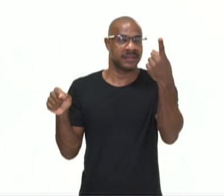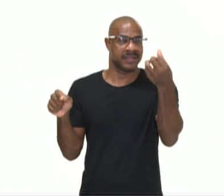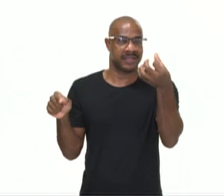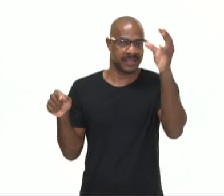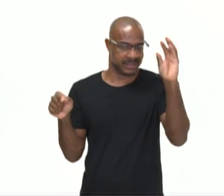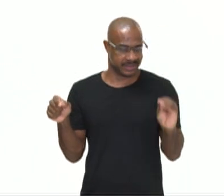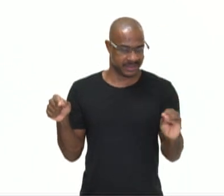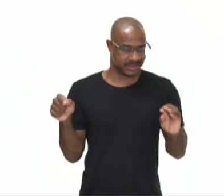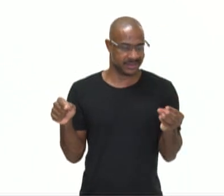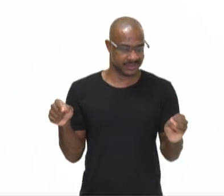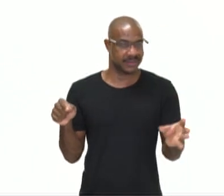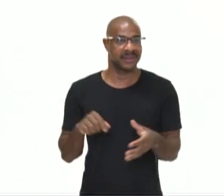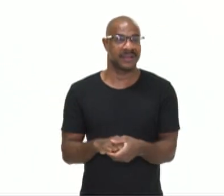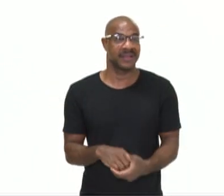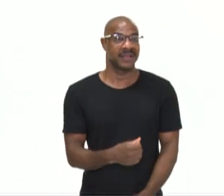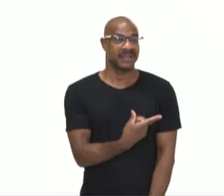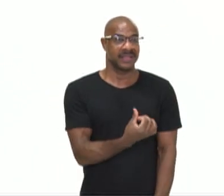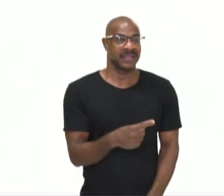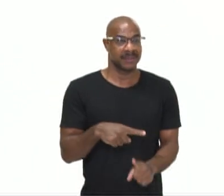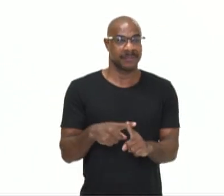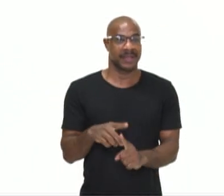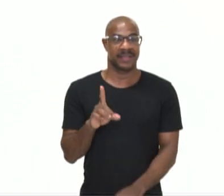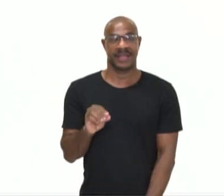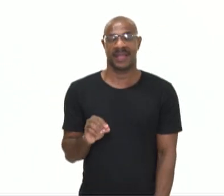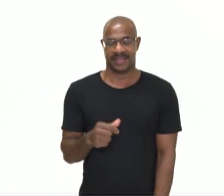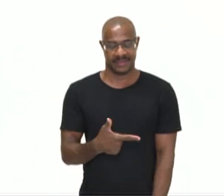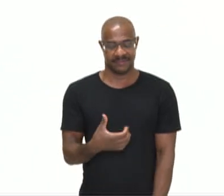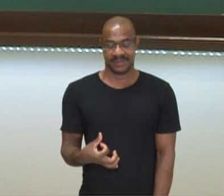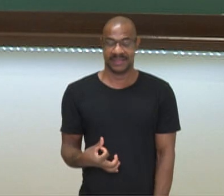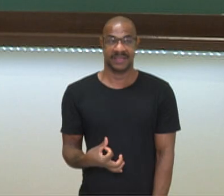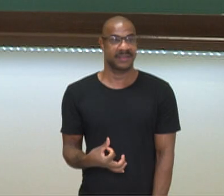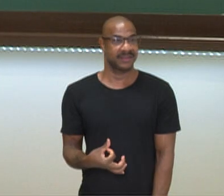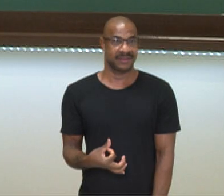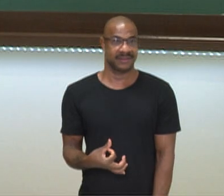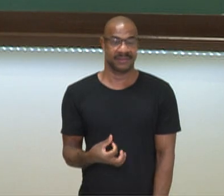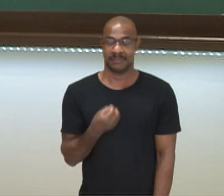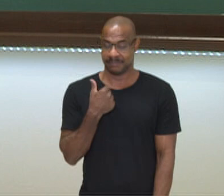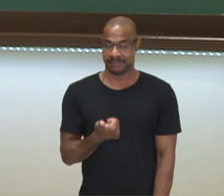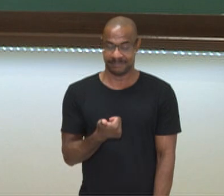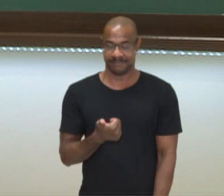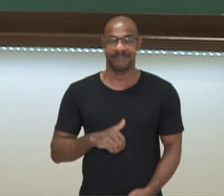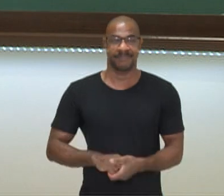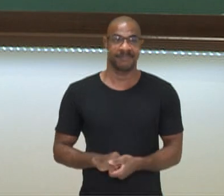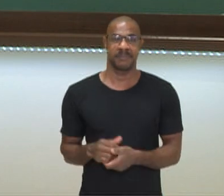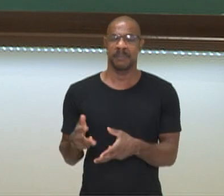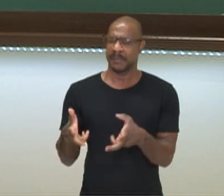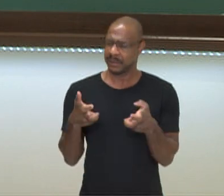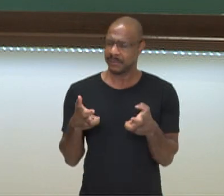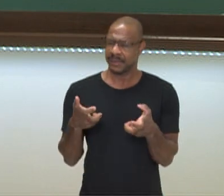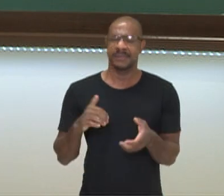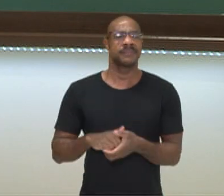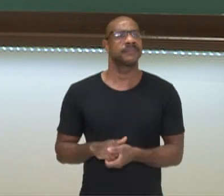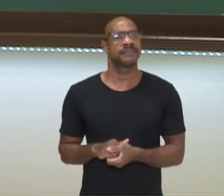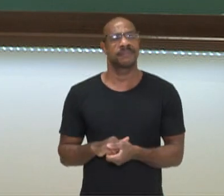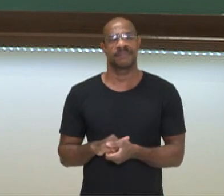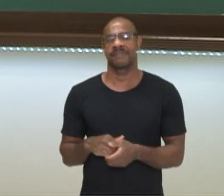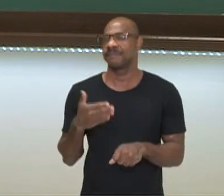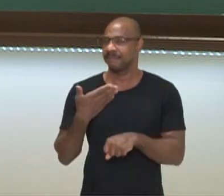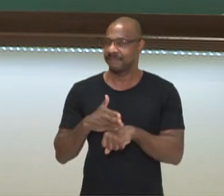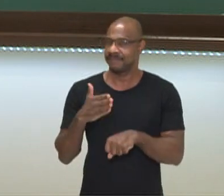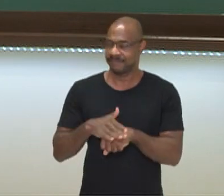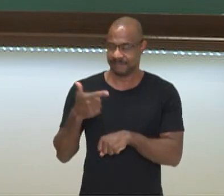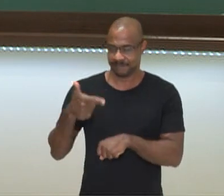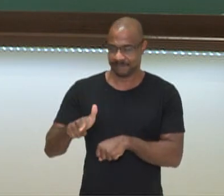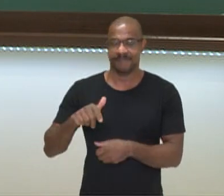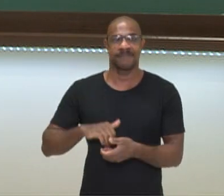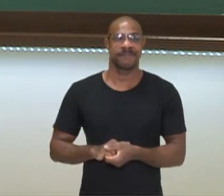Eliminei os colchetes. 16 mais 10, 26. Tudo bem? Perceberam isso? Vamos praticar um pouquinho